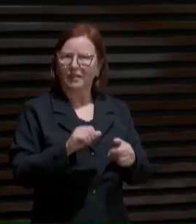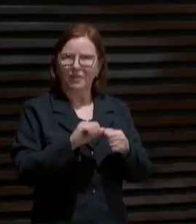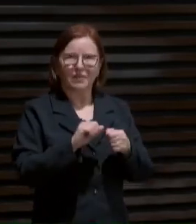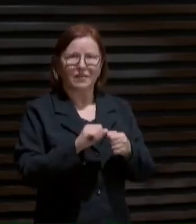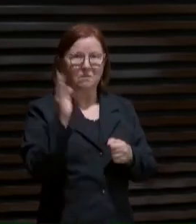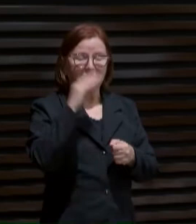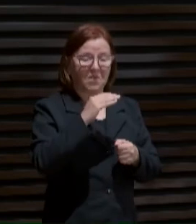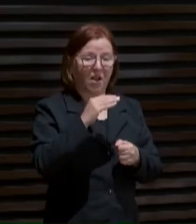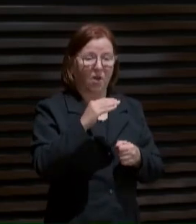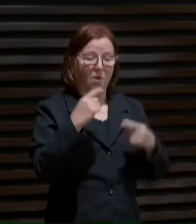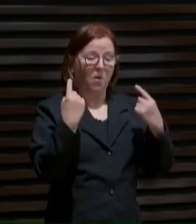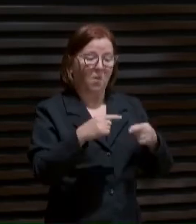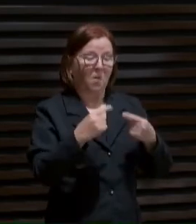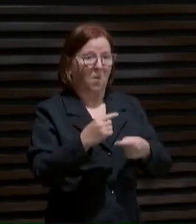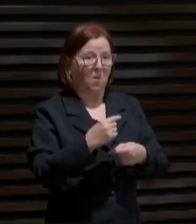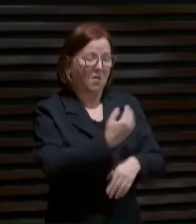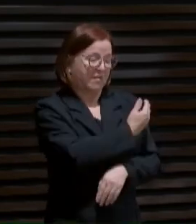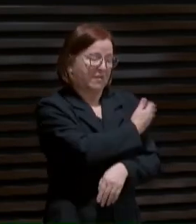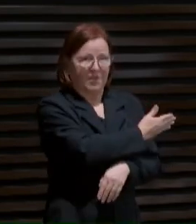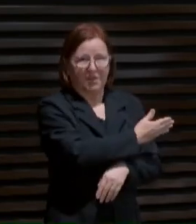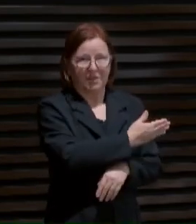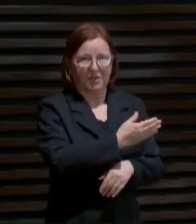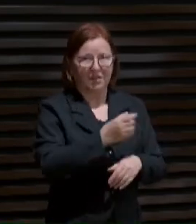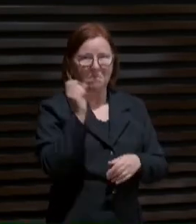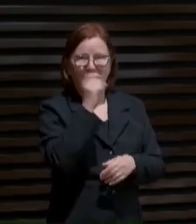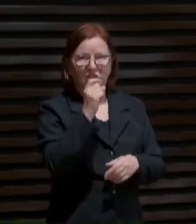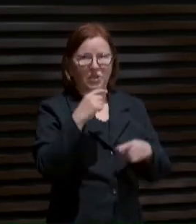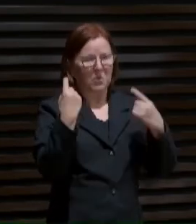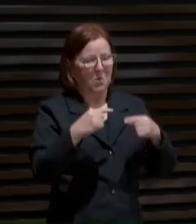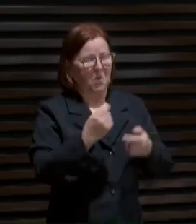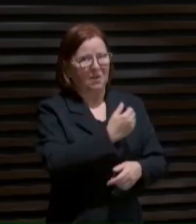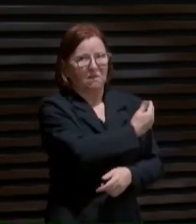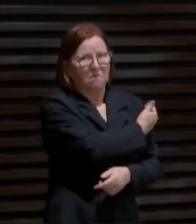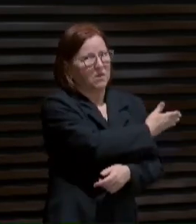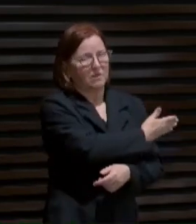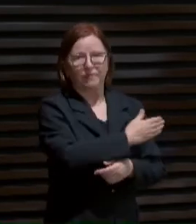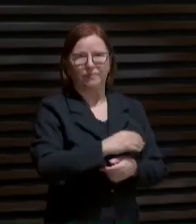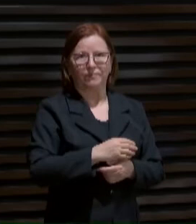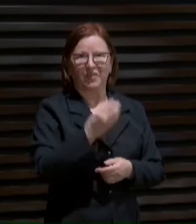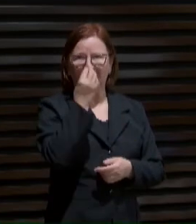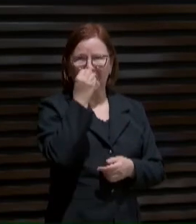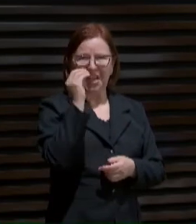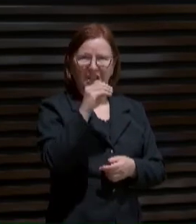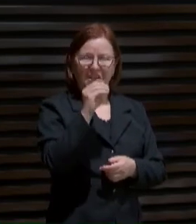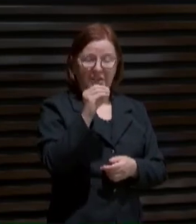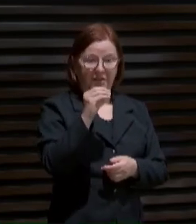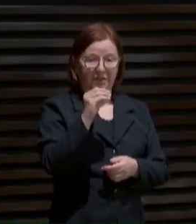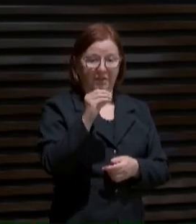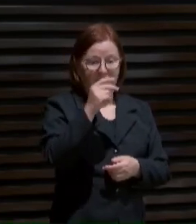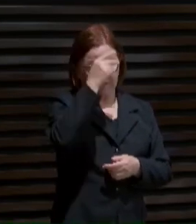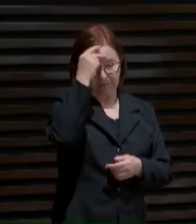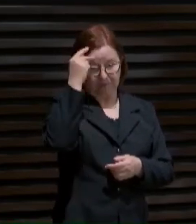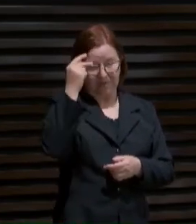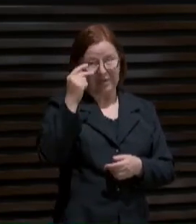seu semelhante e não lançando calúnia contra o seu próximo e rejeitando quem merece desprezo